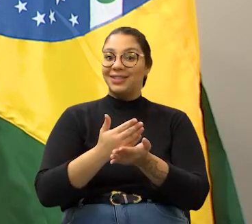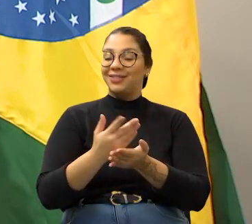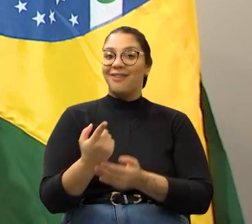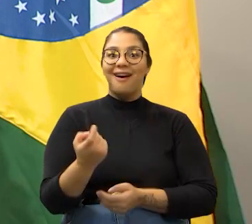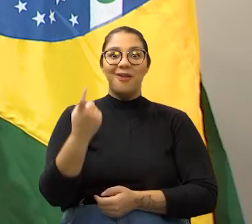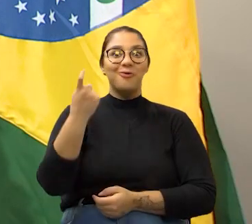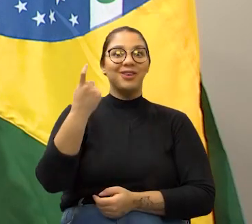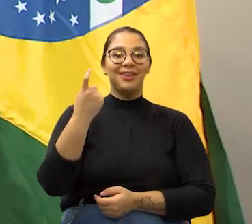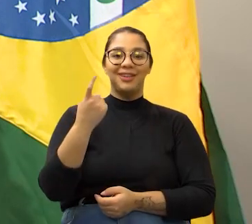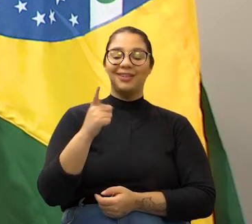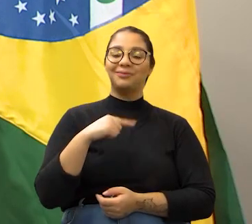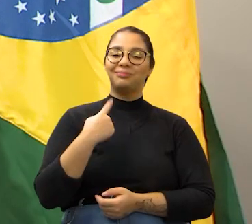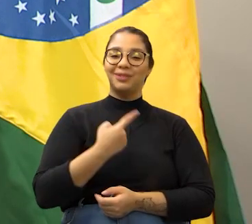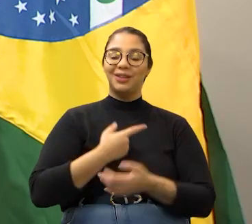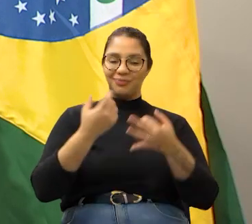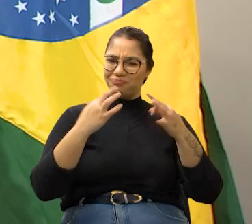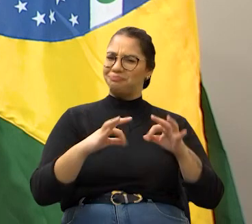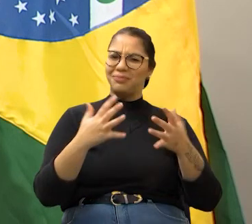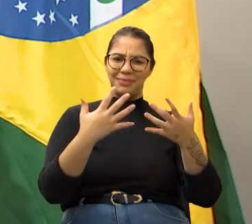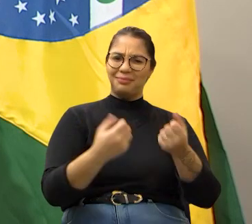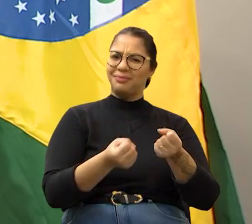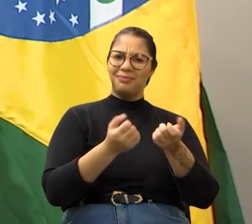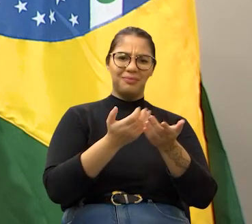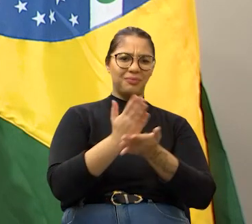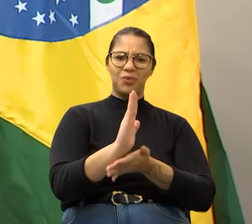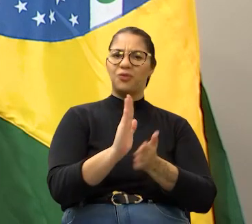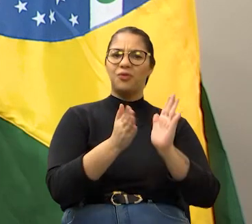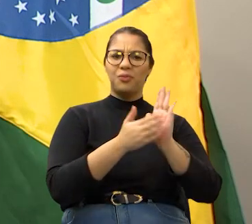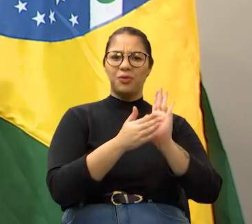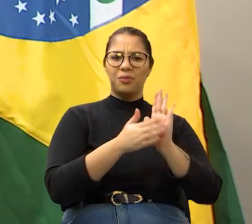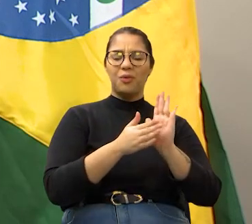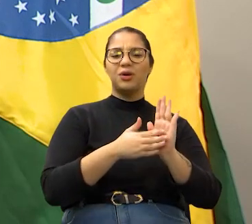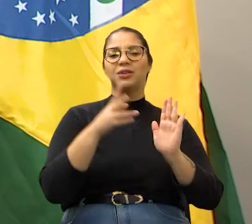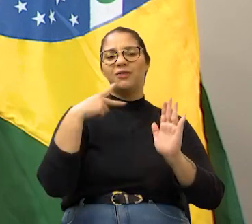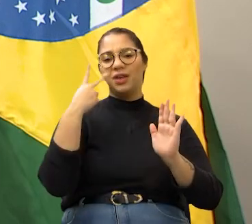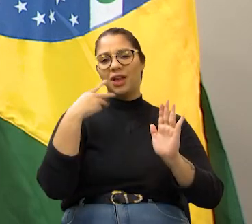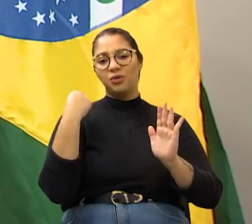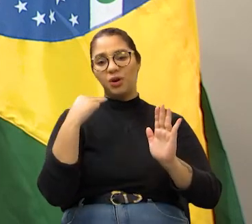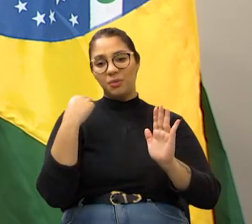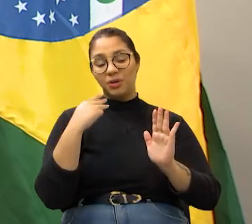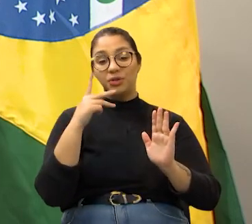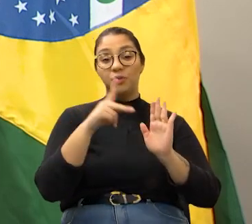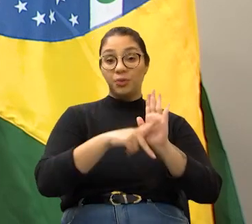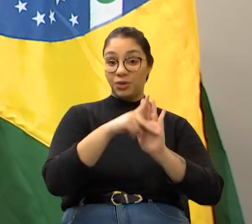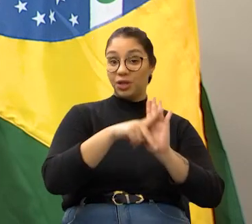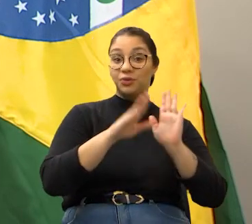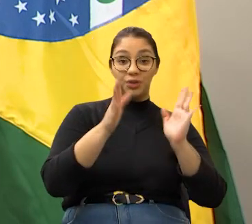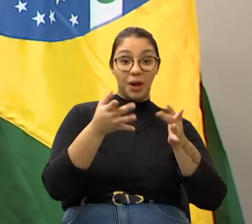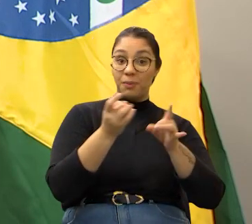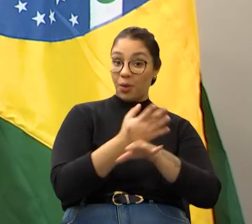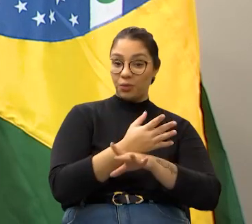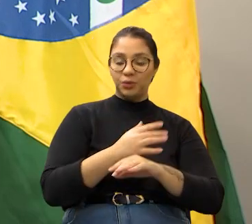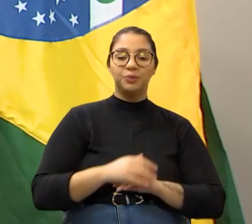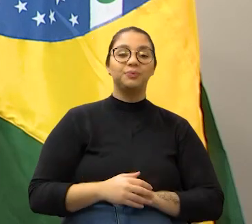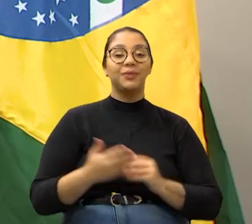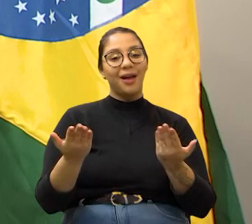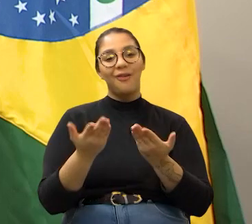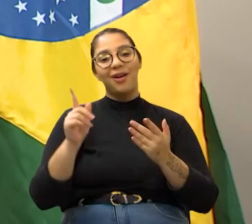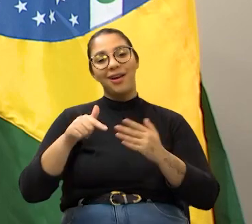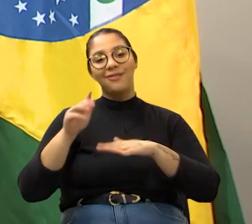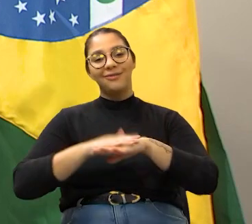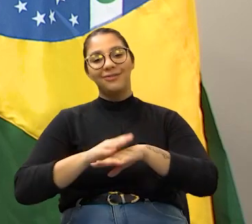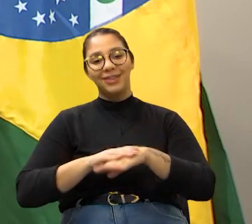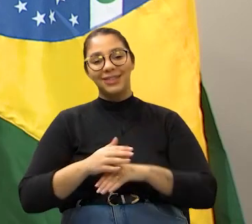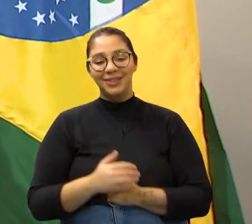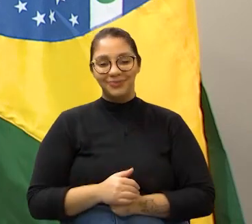uma iniciativa inédita, a gente prontamente topou, aprovou a proposta da vereadora Mariana Conte, o projeto já está